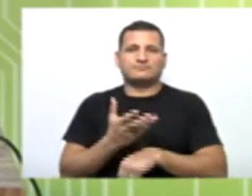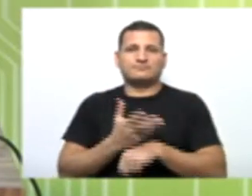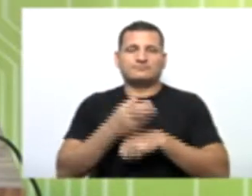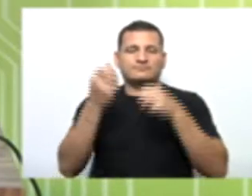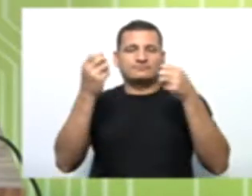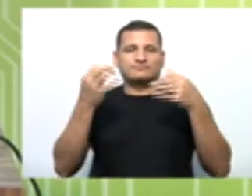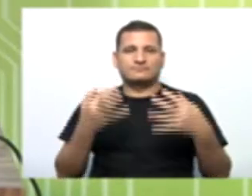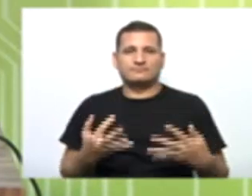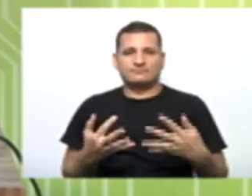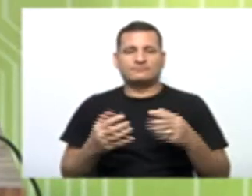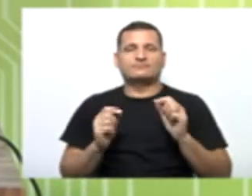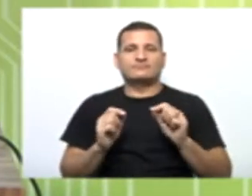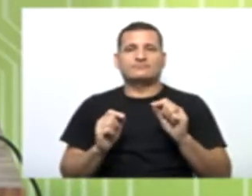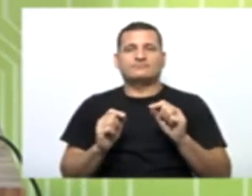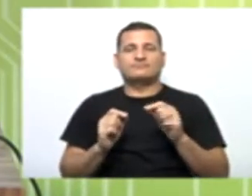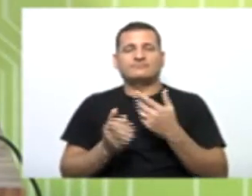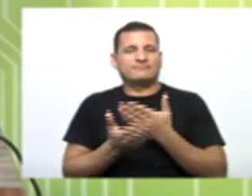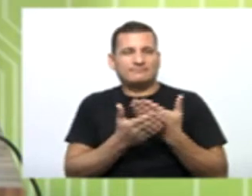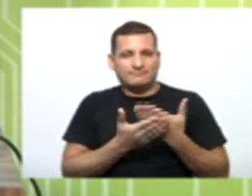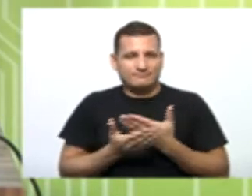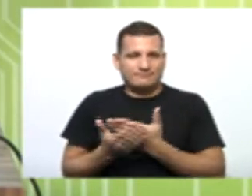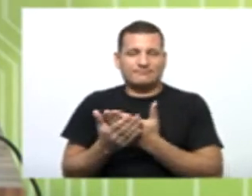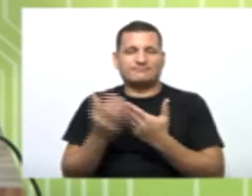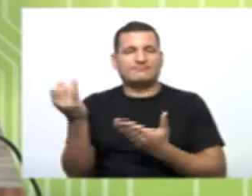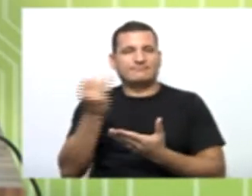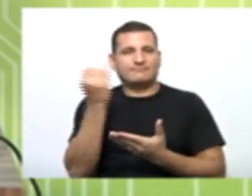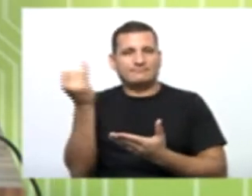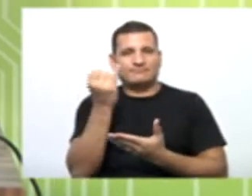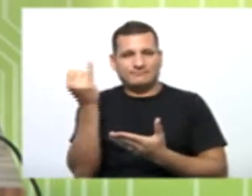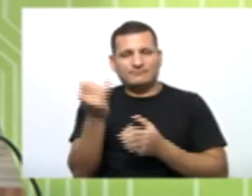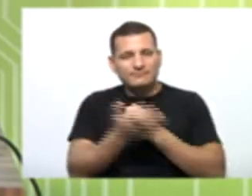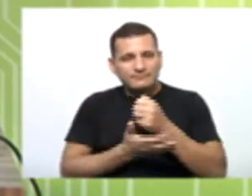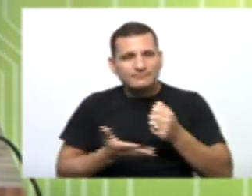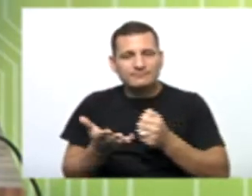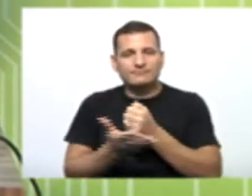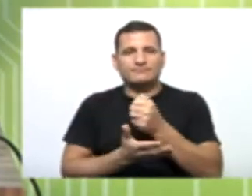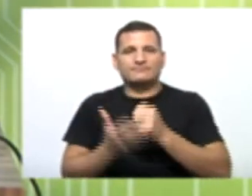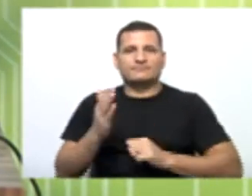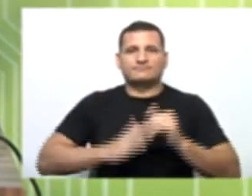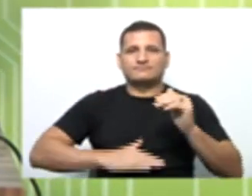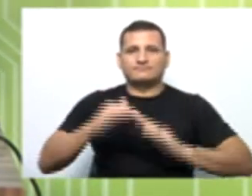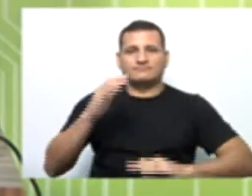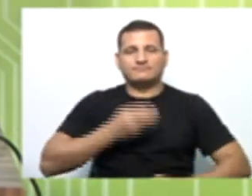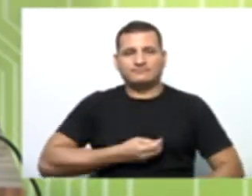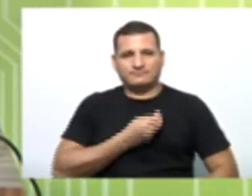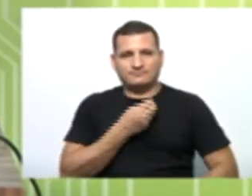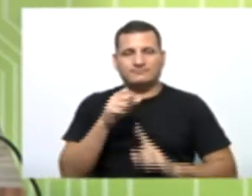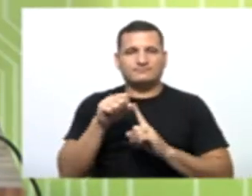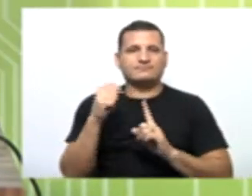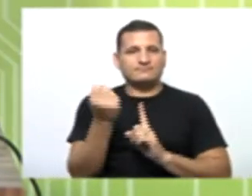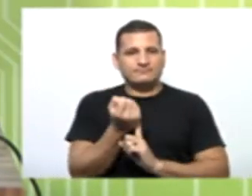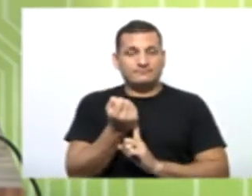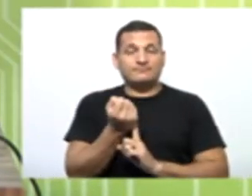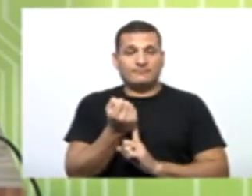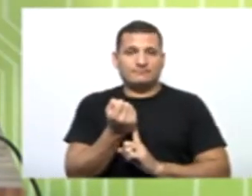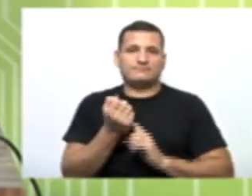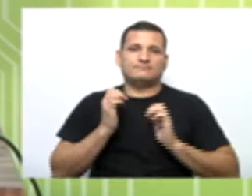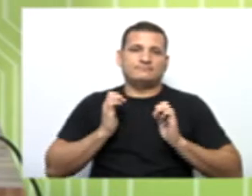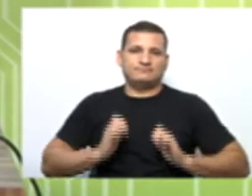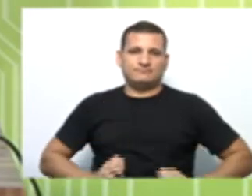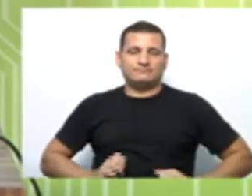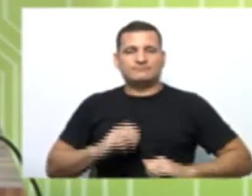é fundamental para a aprendizagem profissional, para a vida em sociedade, que é a ética